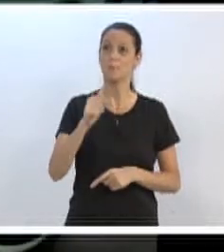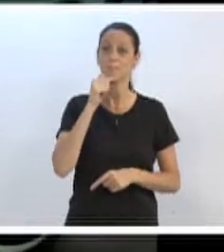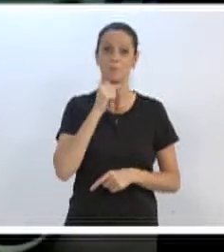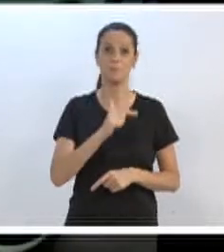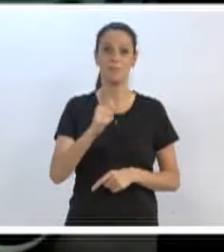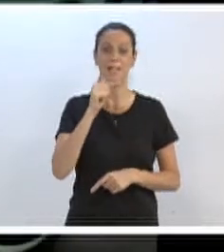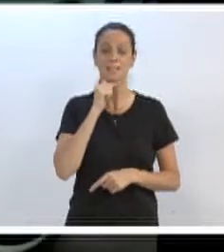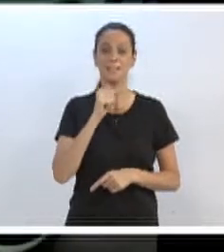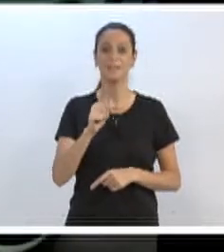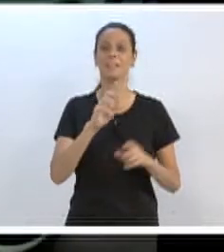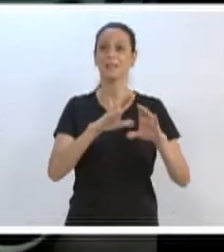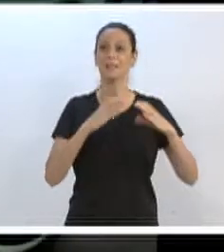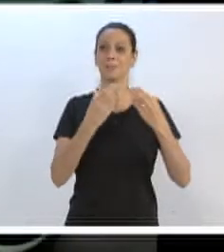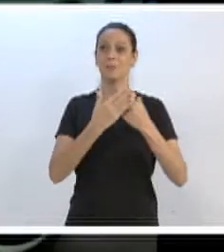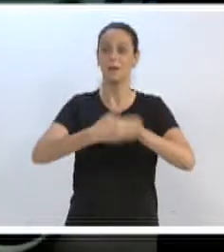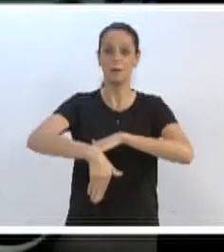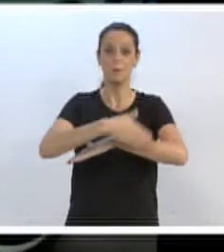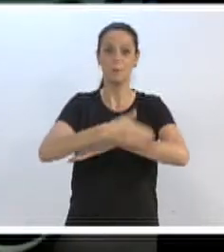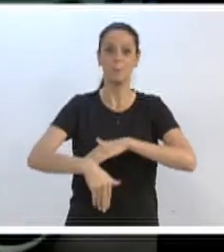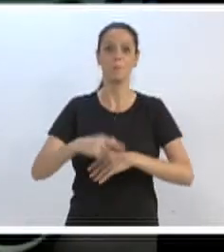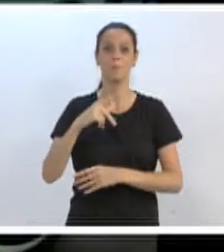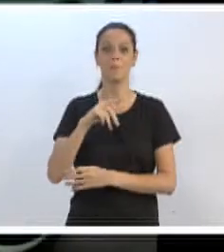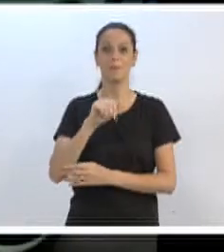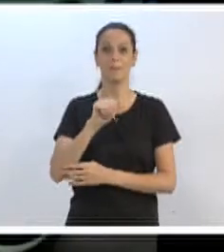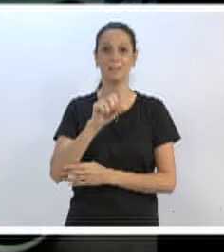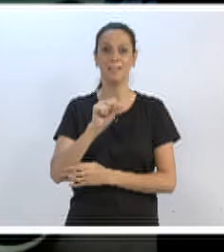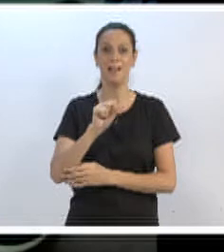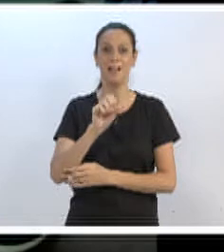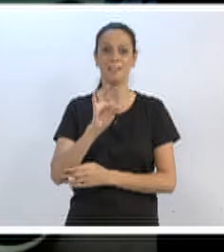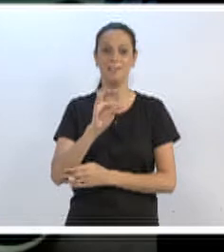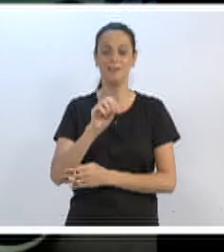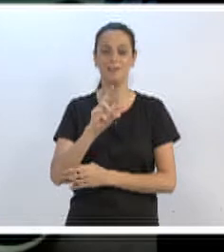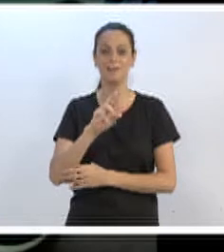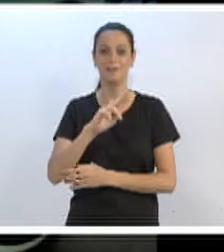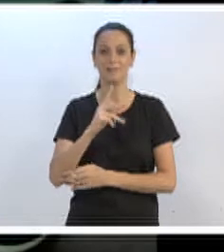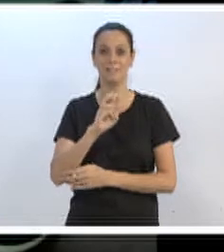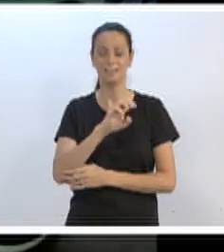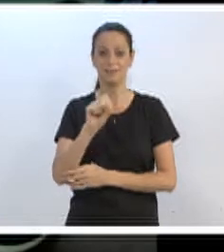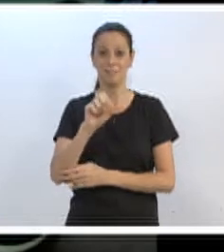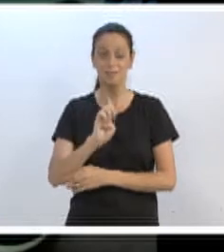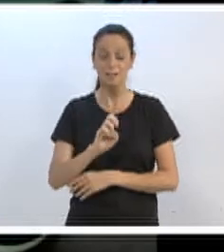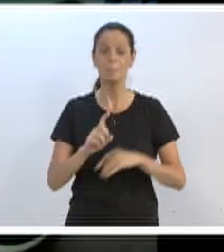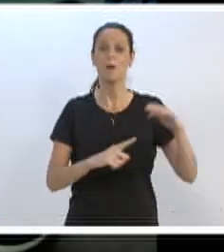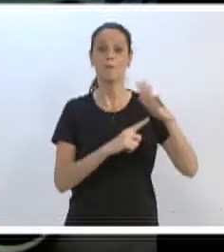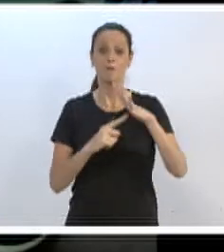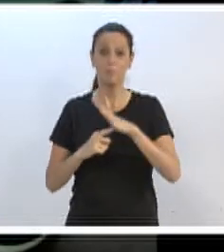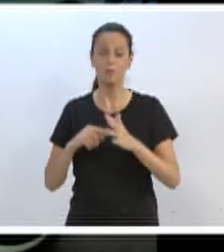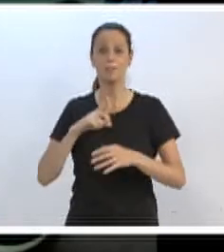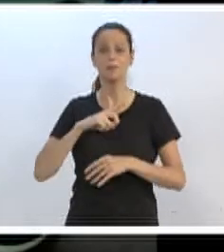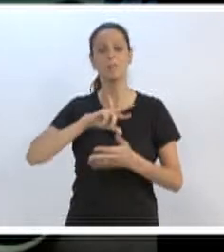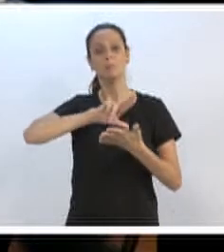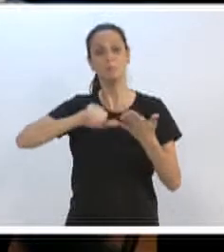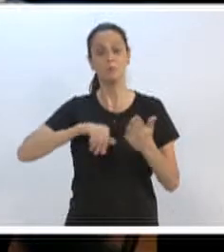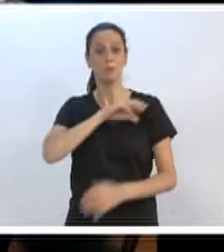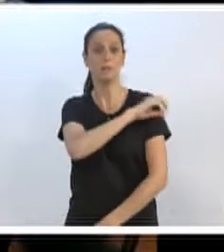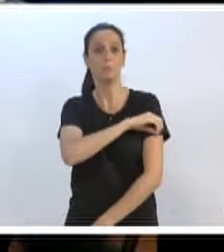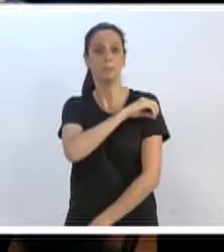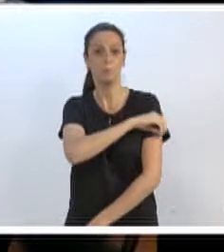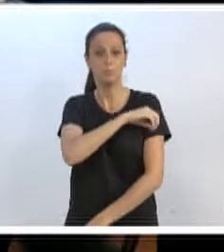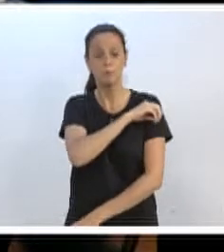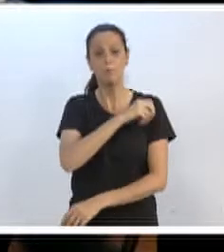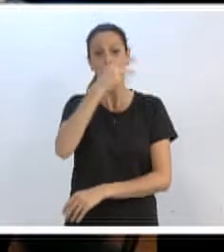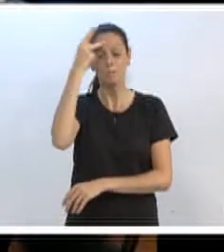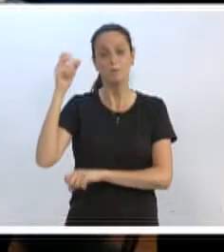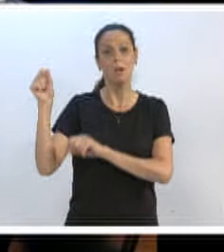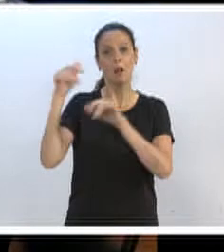para a comunidade da rua Pastor Oswaldo Rez. Inclusive, esse coletivo tem como intuito realizar uma feira com diversas oficinas para fomentar a participação popular em